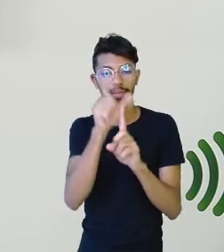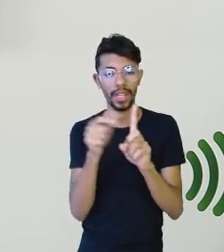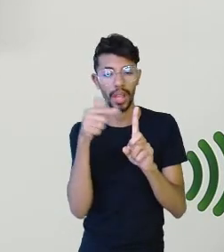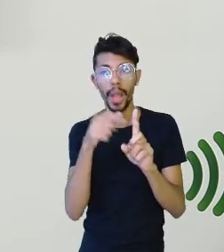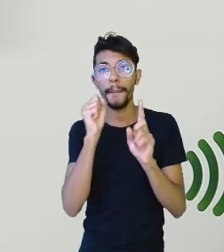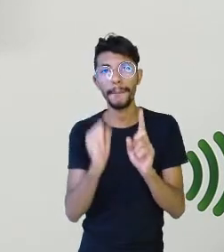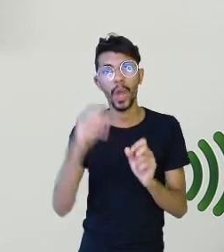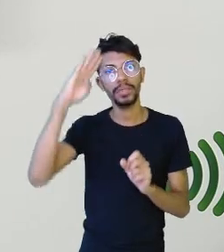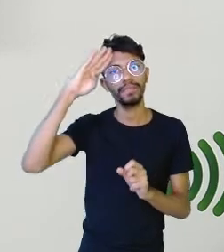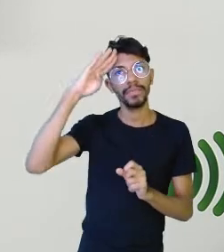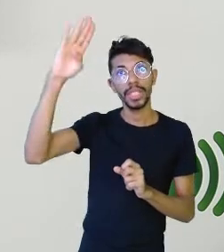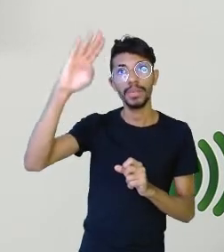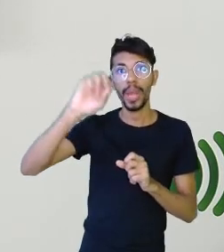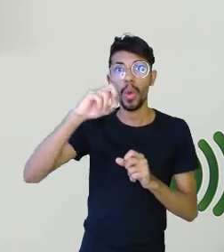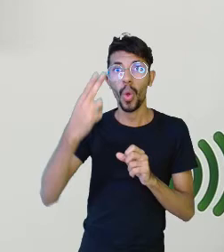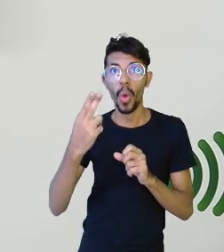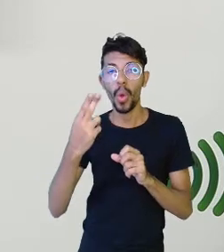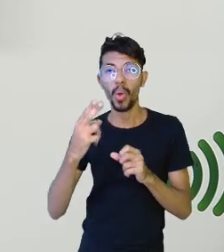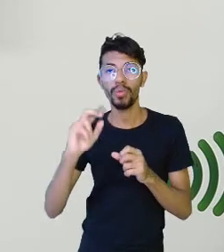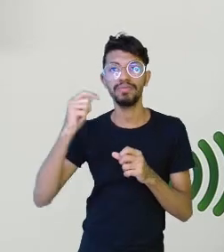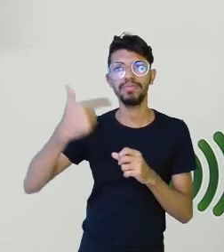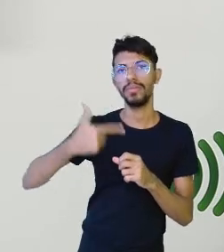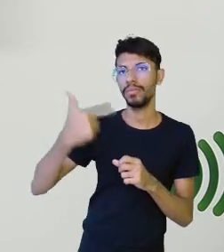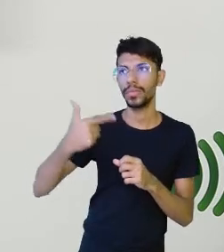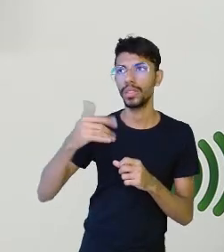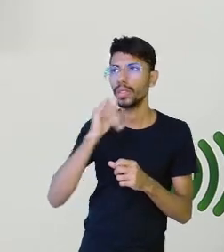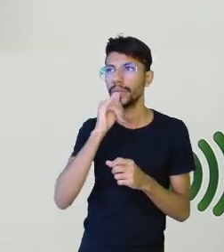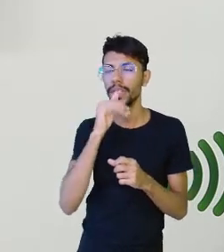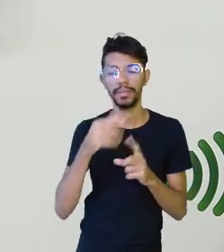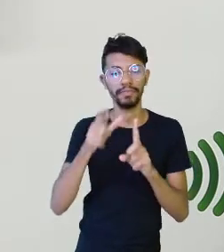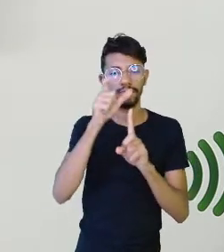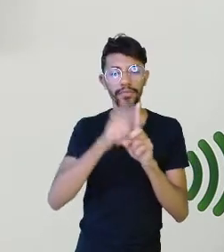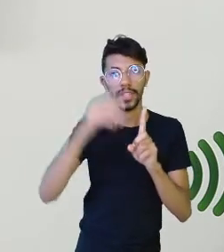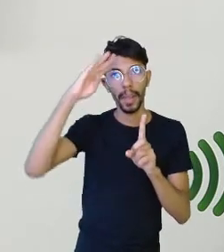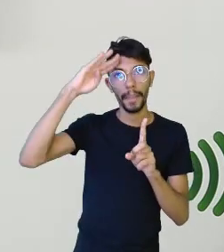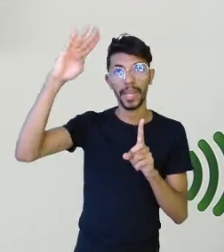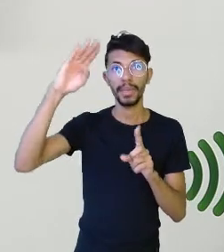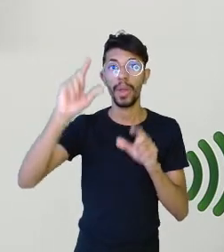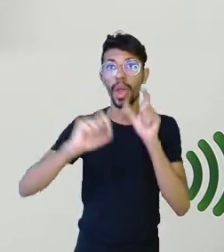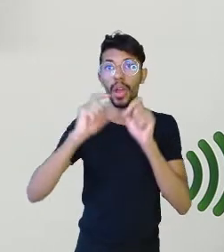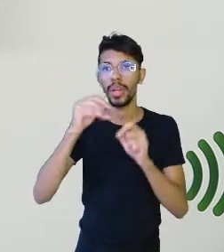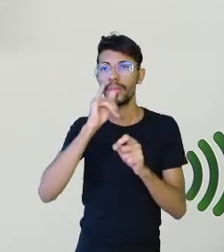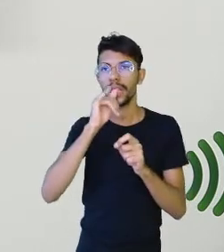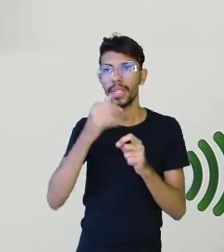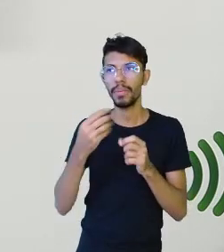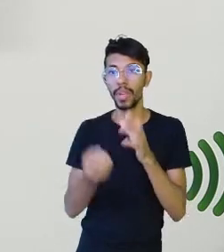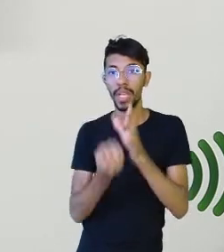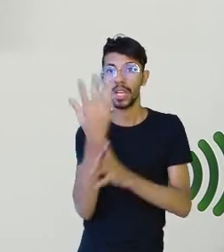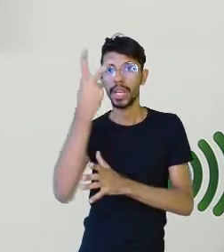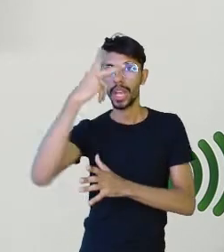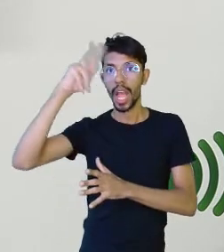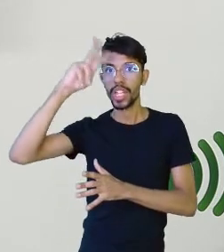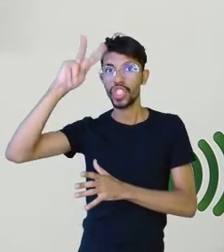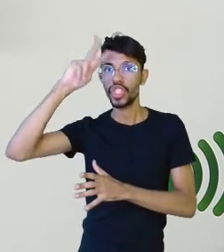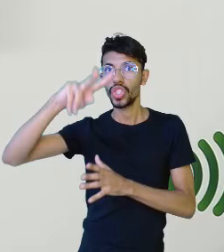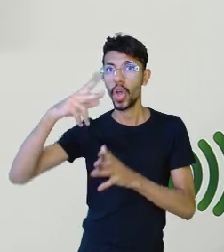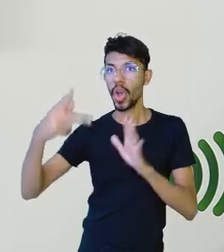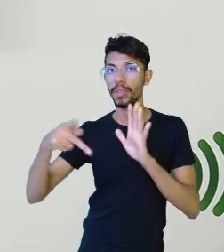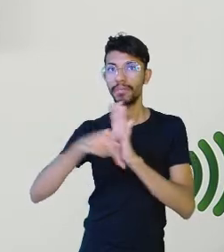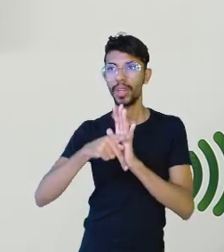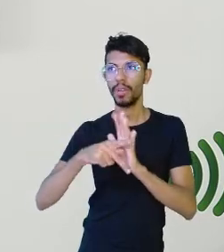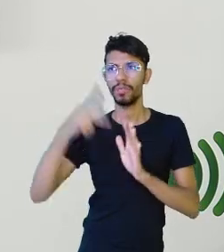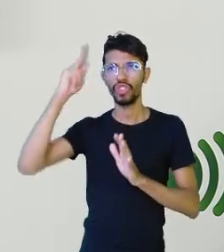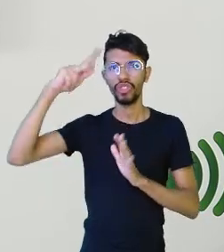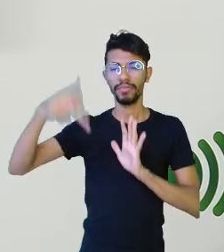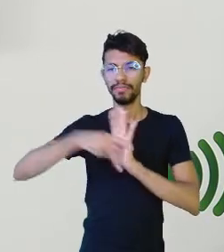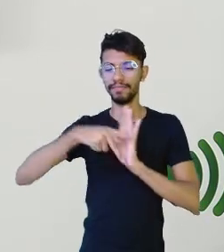seja, o personagem principal é aquele onde a história se desenvolve ao redor dele. É a personagem principal, é a história dele